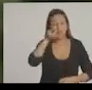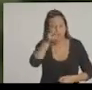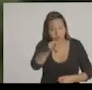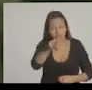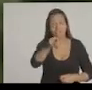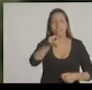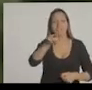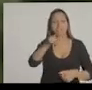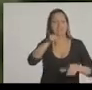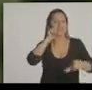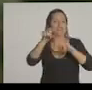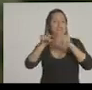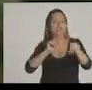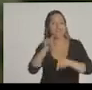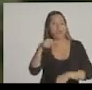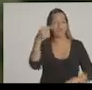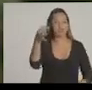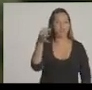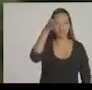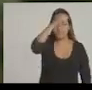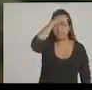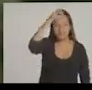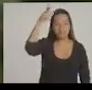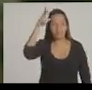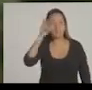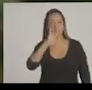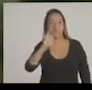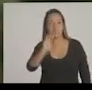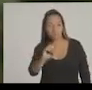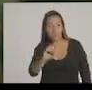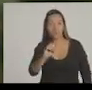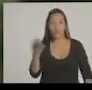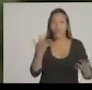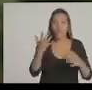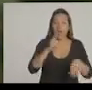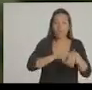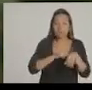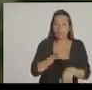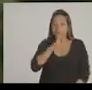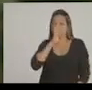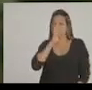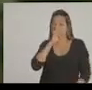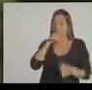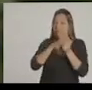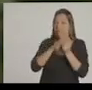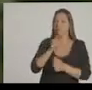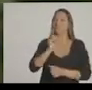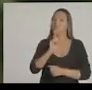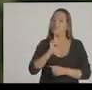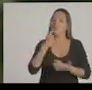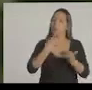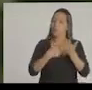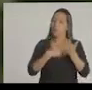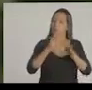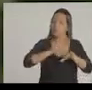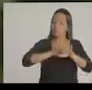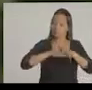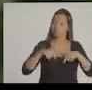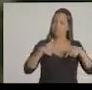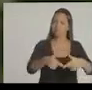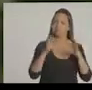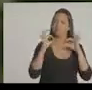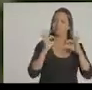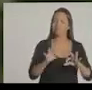você que vai escolher o próximo prefeito da cidade do Rio de Janeiro. Não é hora de se anular. É hora de ter compromisso e